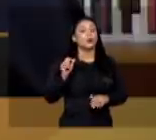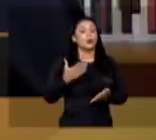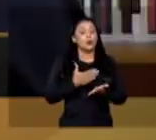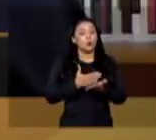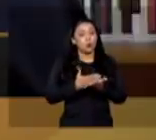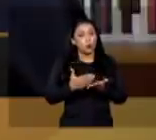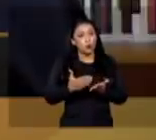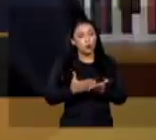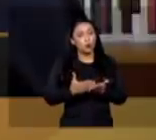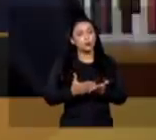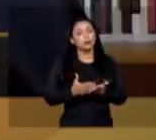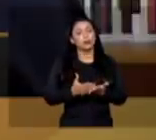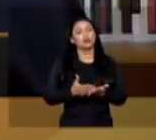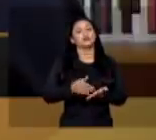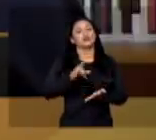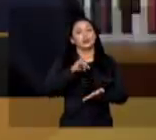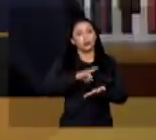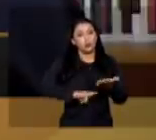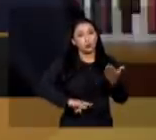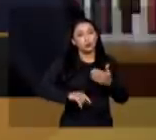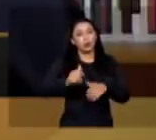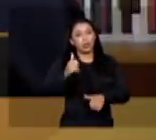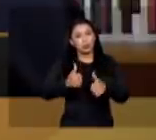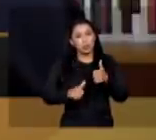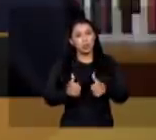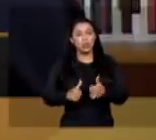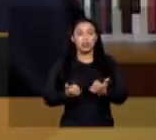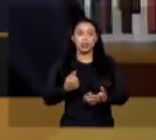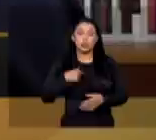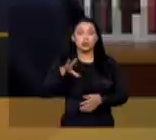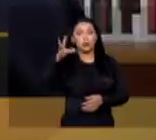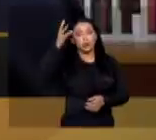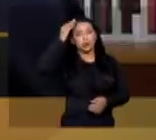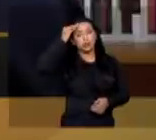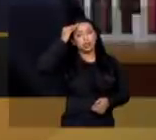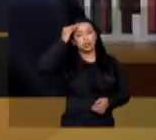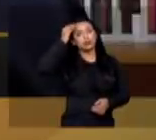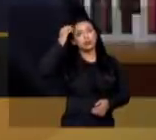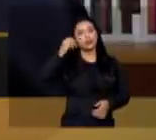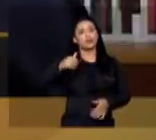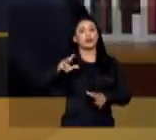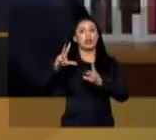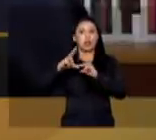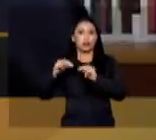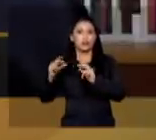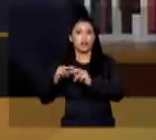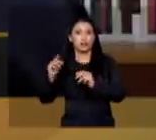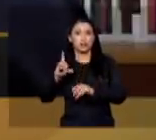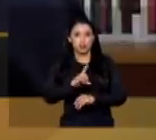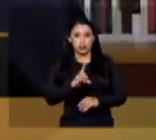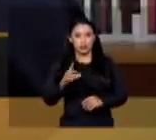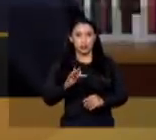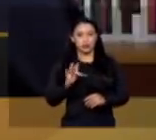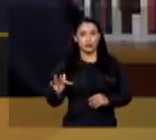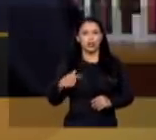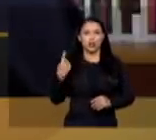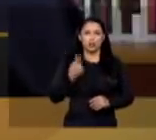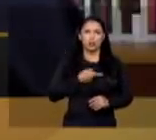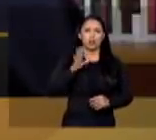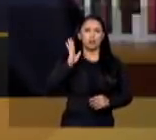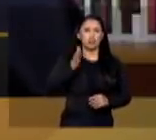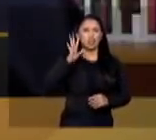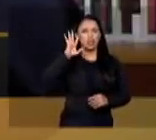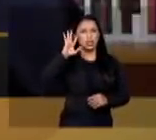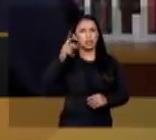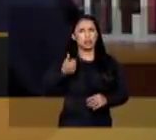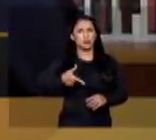tratativa. E, portanto, sou convencido de que tenha sido em Brasília. E também eu penso, como nós já decidimos